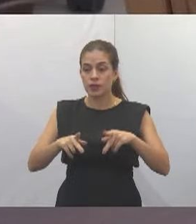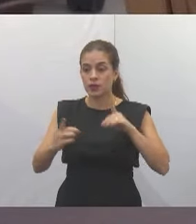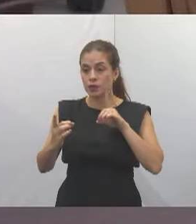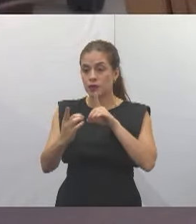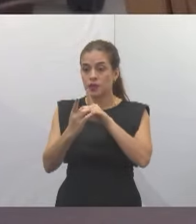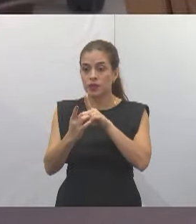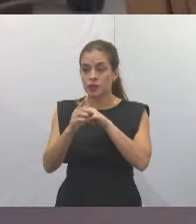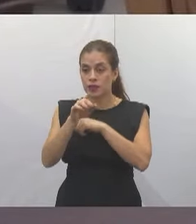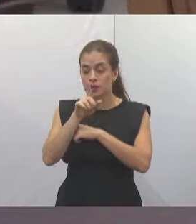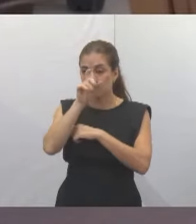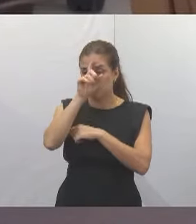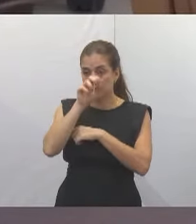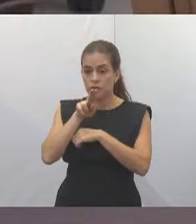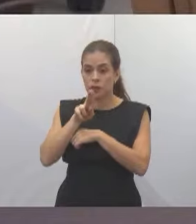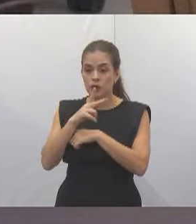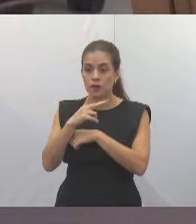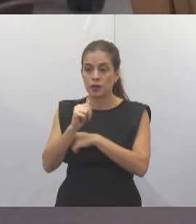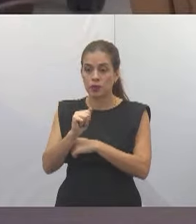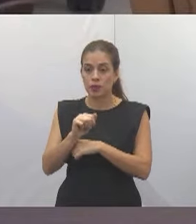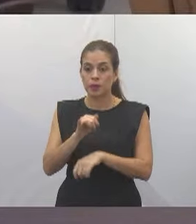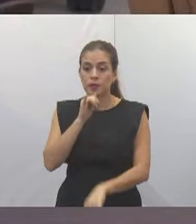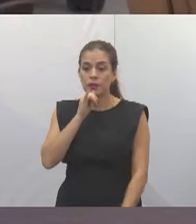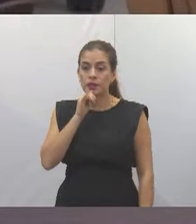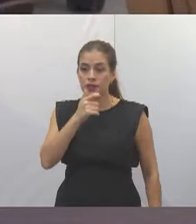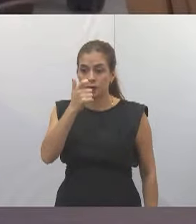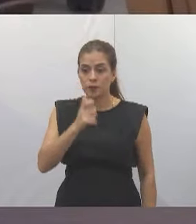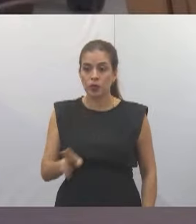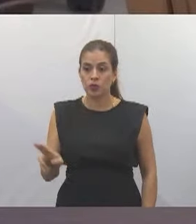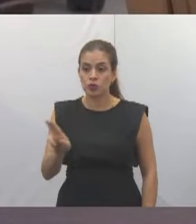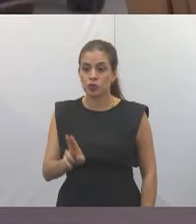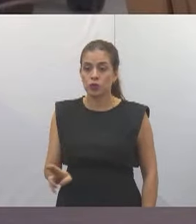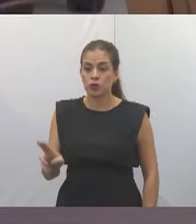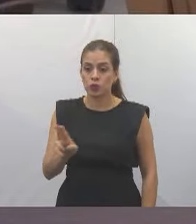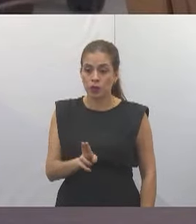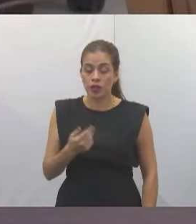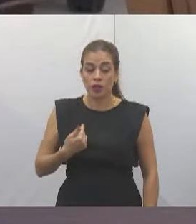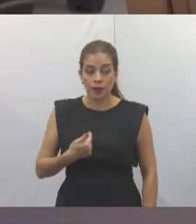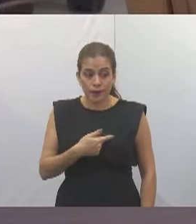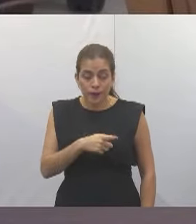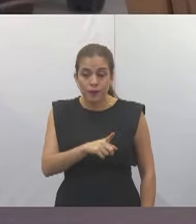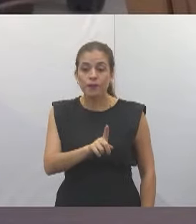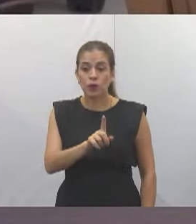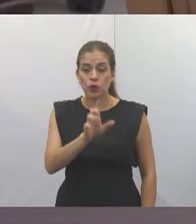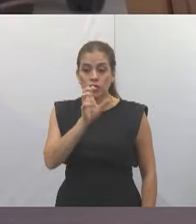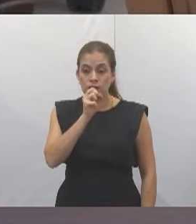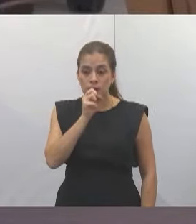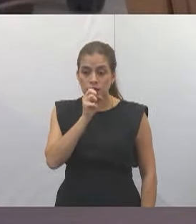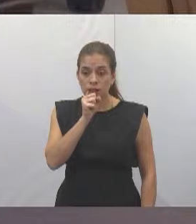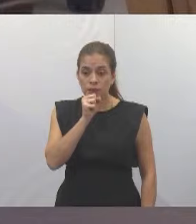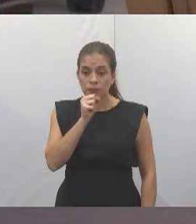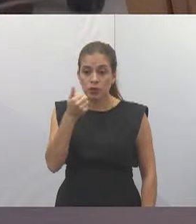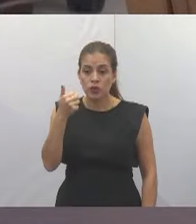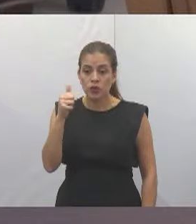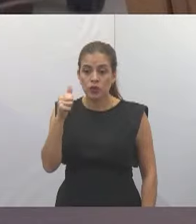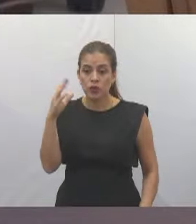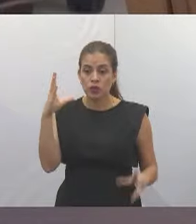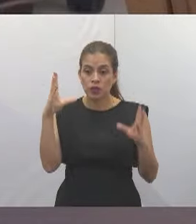que, por exemplo, eu sou uma usuária e eu estive lá sábado às 11 horas da